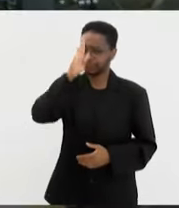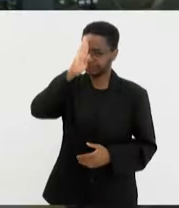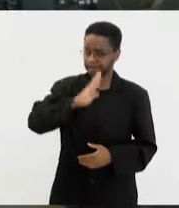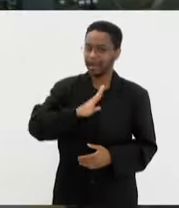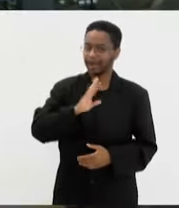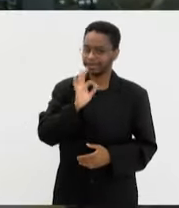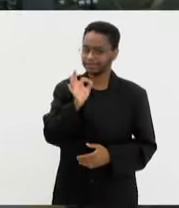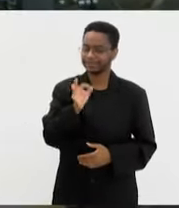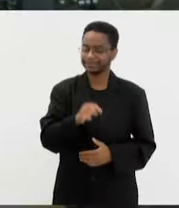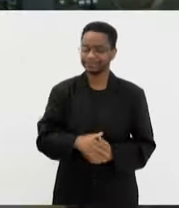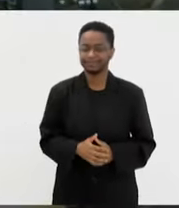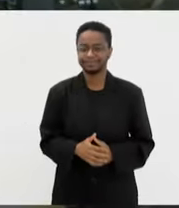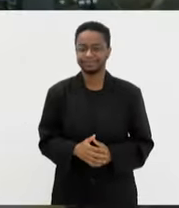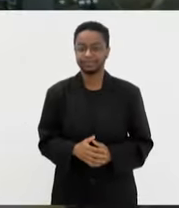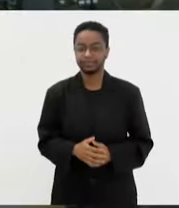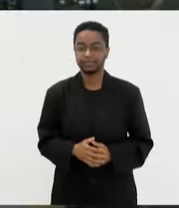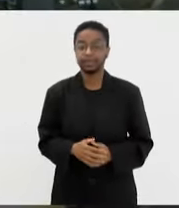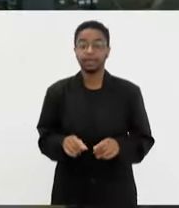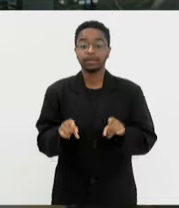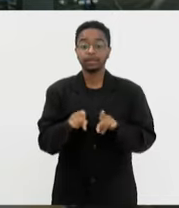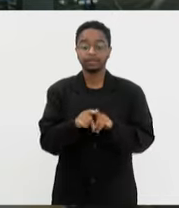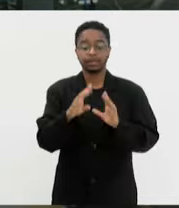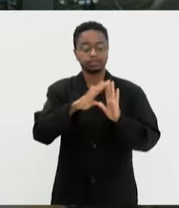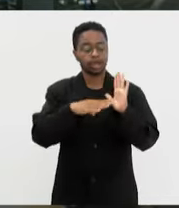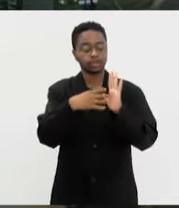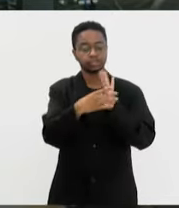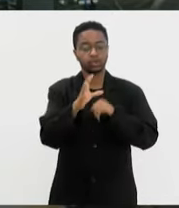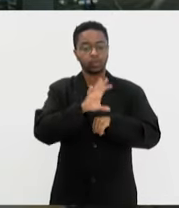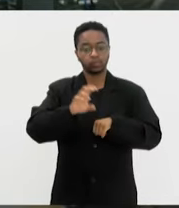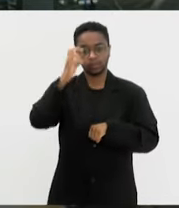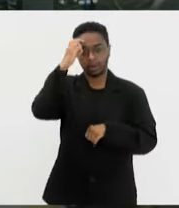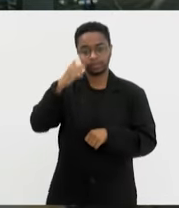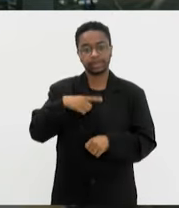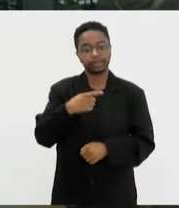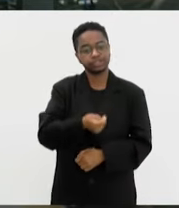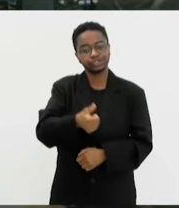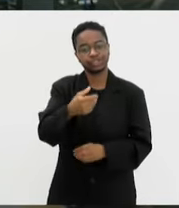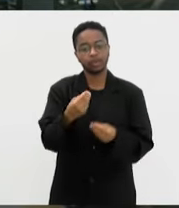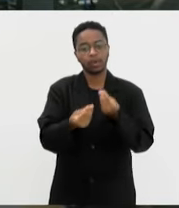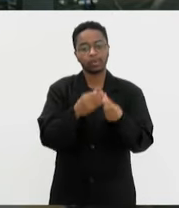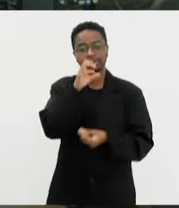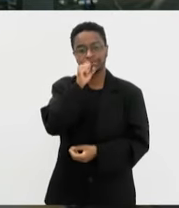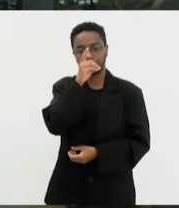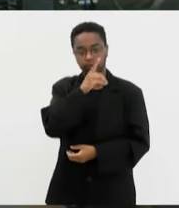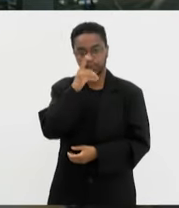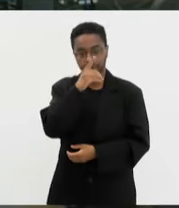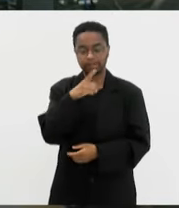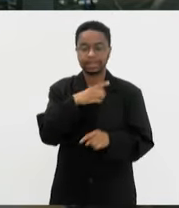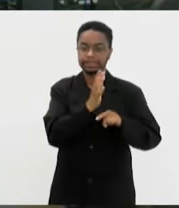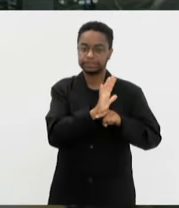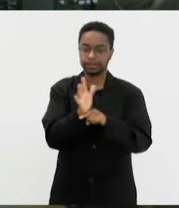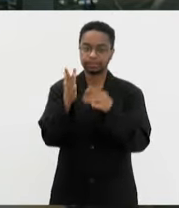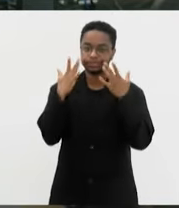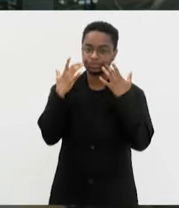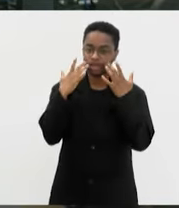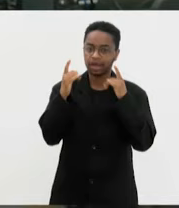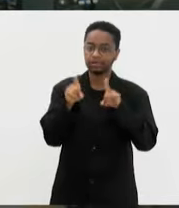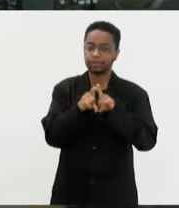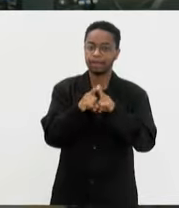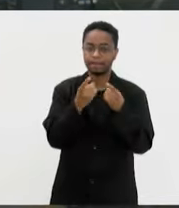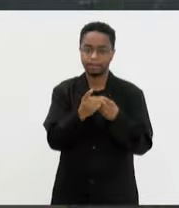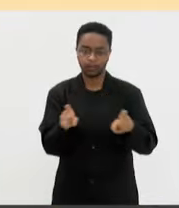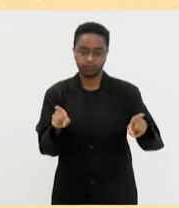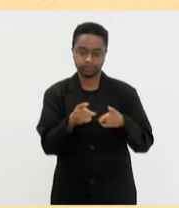né? Veja agora na Agenda Cultural as dicas para o seu fim de semana, com cinema, teatro e muita